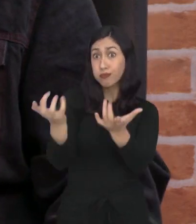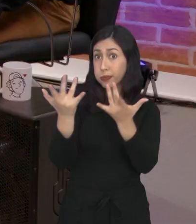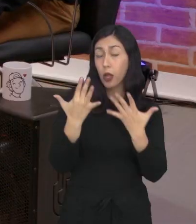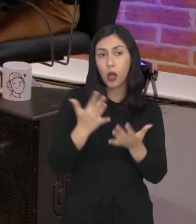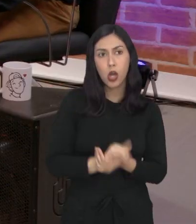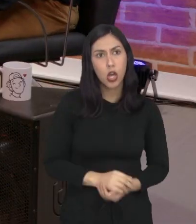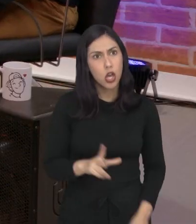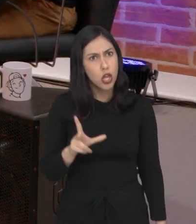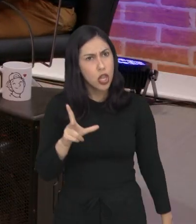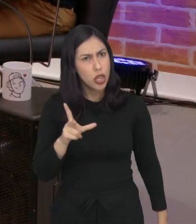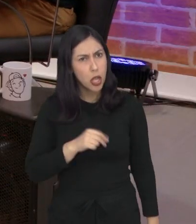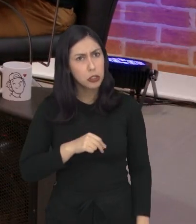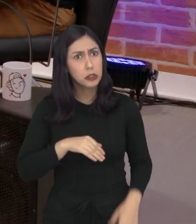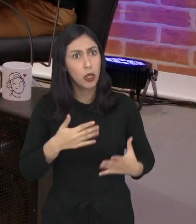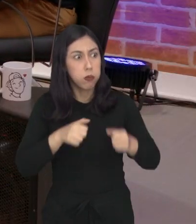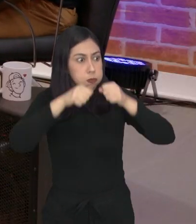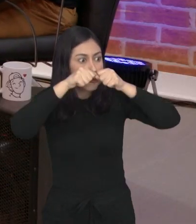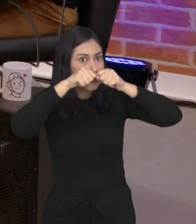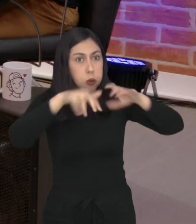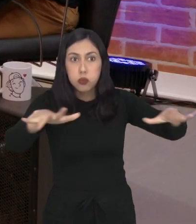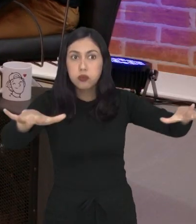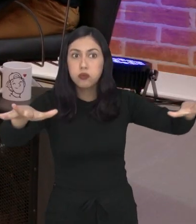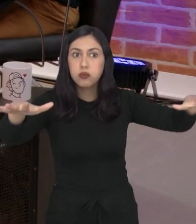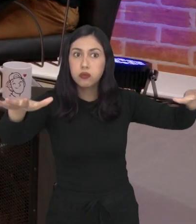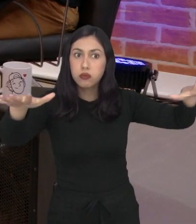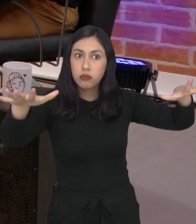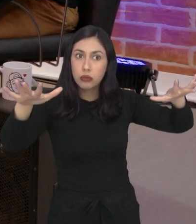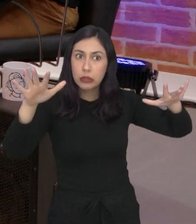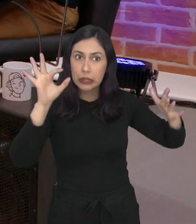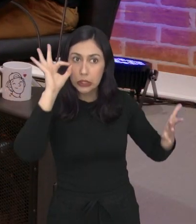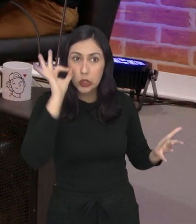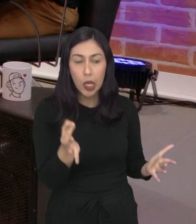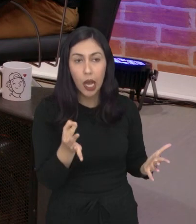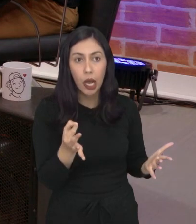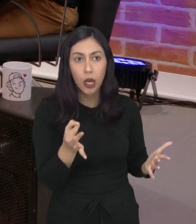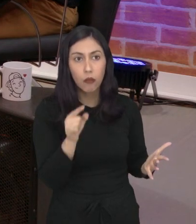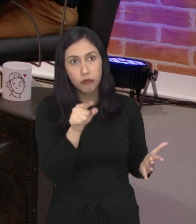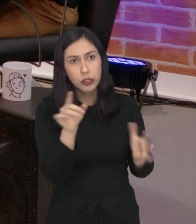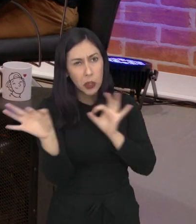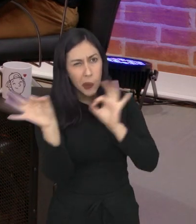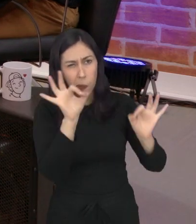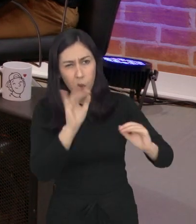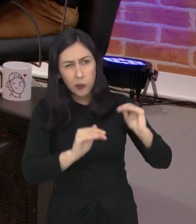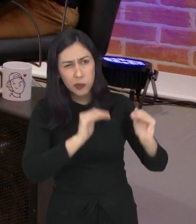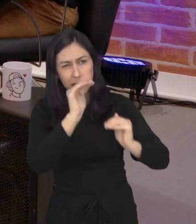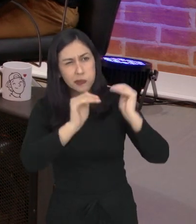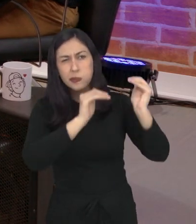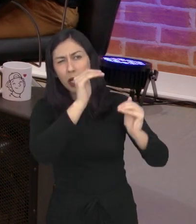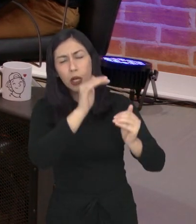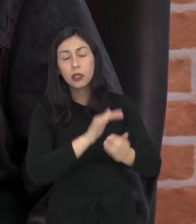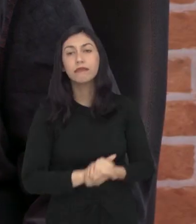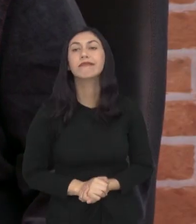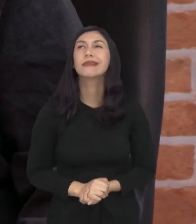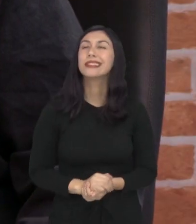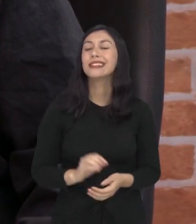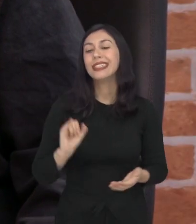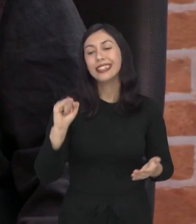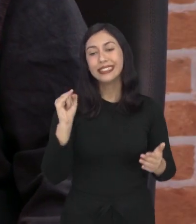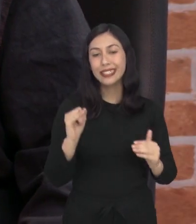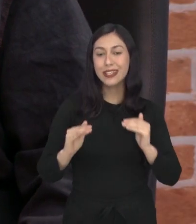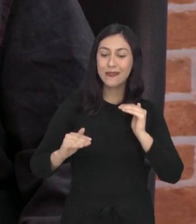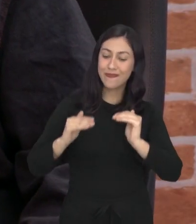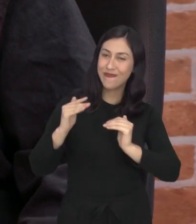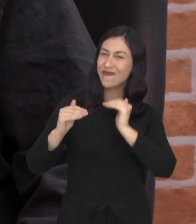esse movimento geek, ele deu esse boom do nada ou você acompanhou toda essa crescente, cara, até chegar onde ele chegou? É uma crescente bem,